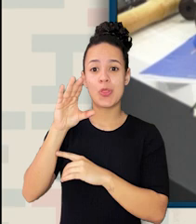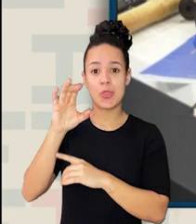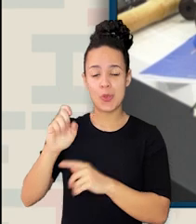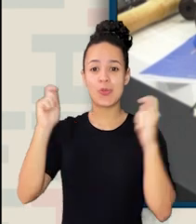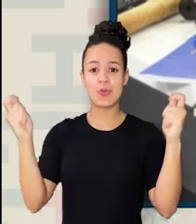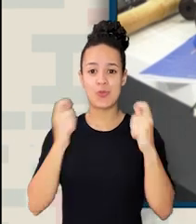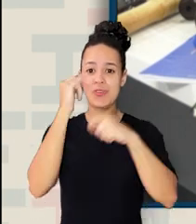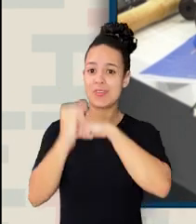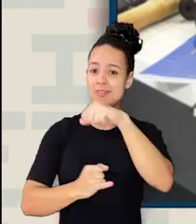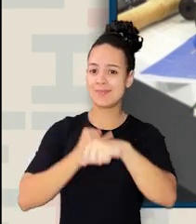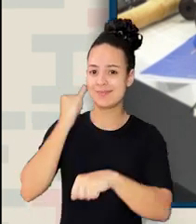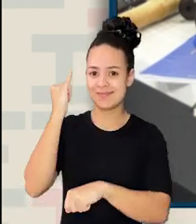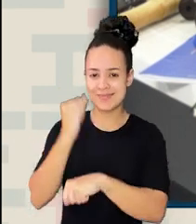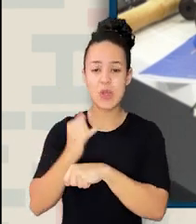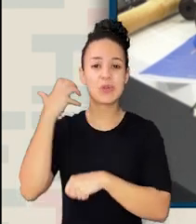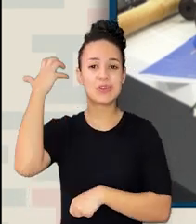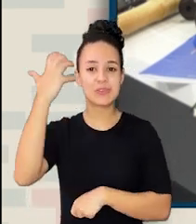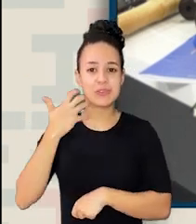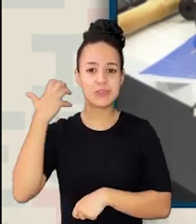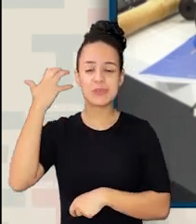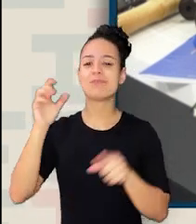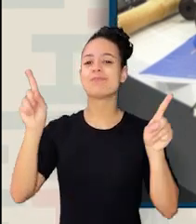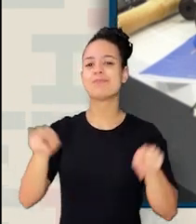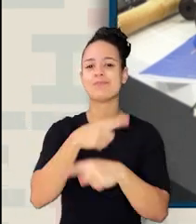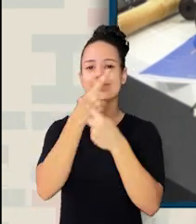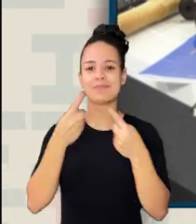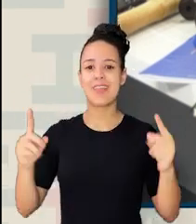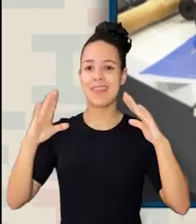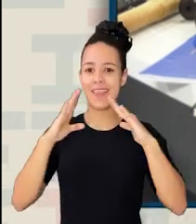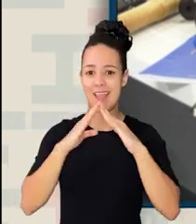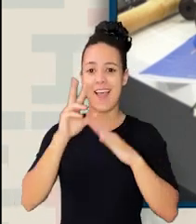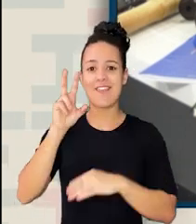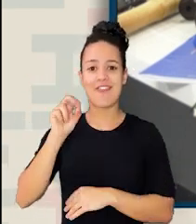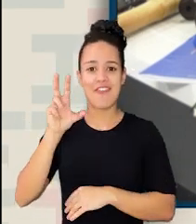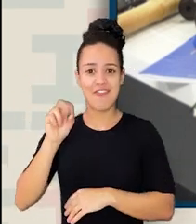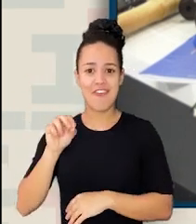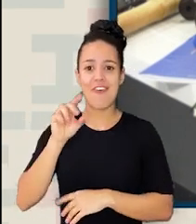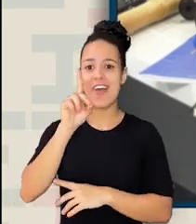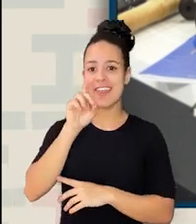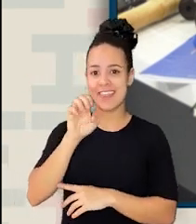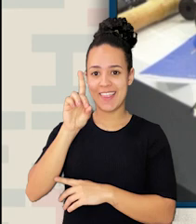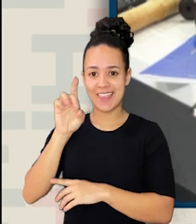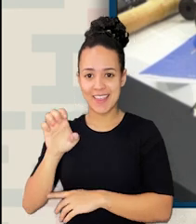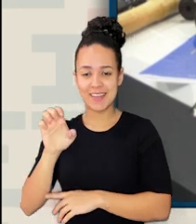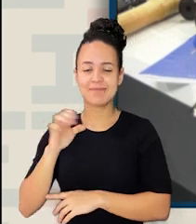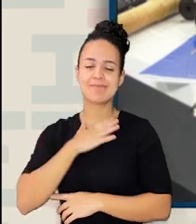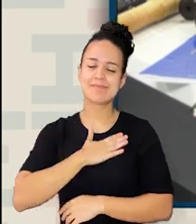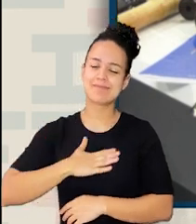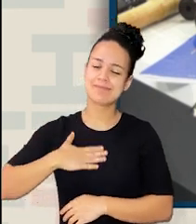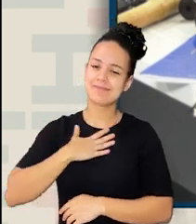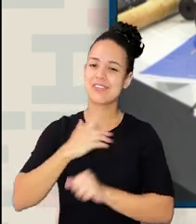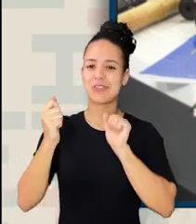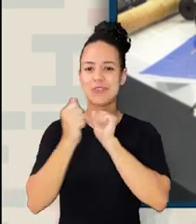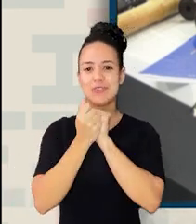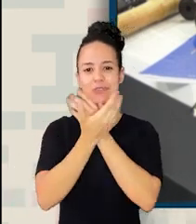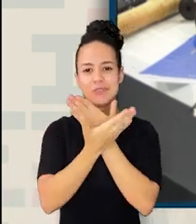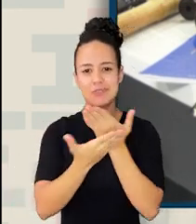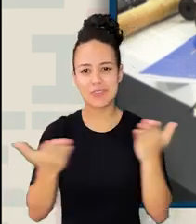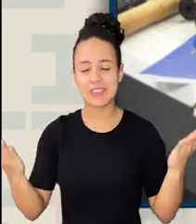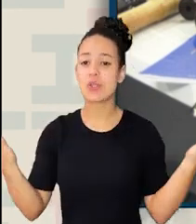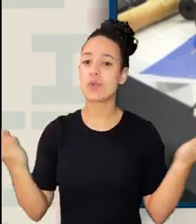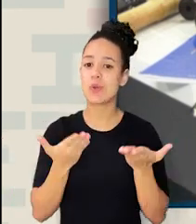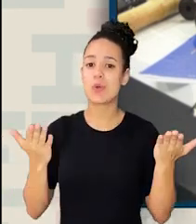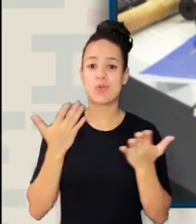Festival Internacional de Música Instrumental da Casa de Vovó Dedé. É um prazer estar aqui com vocês. Hoje a